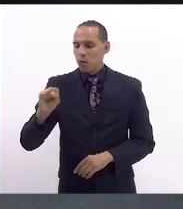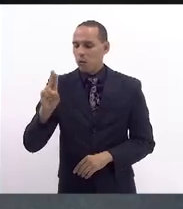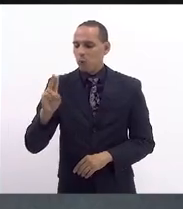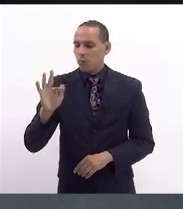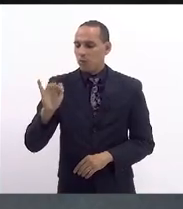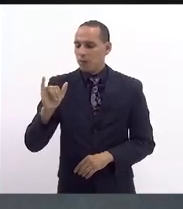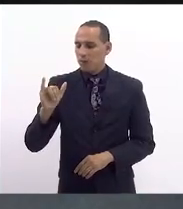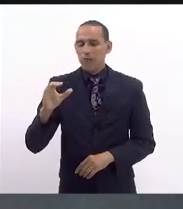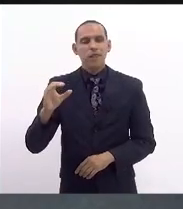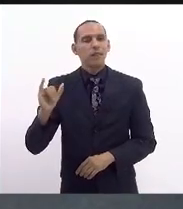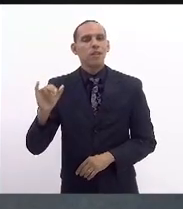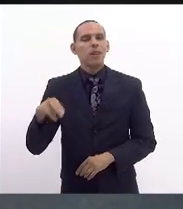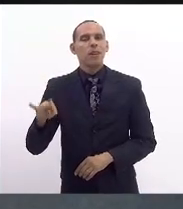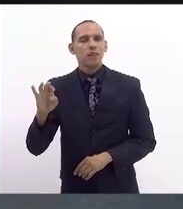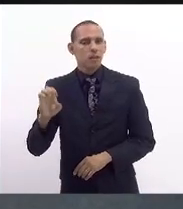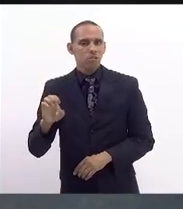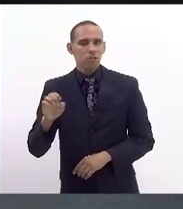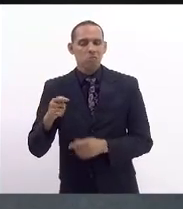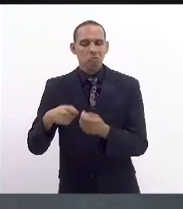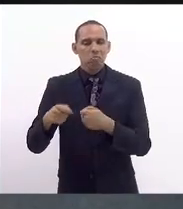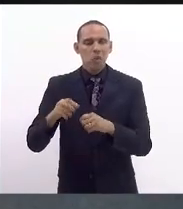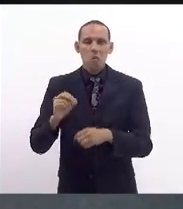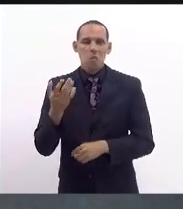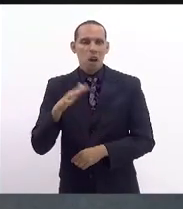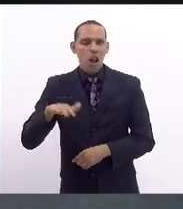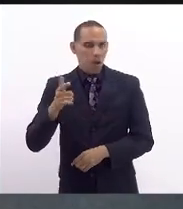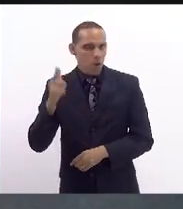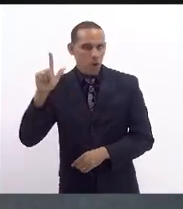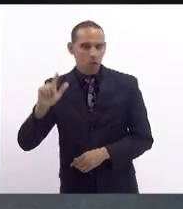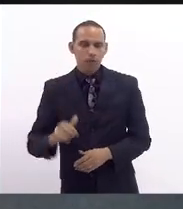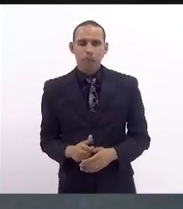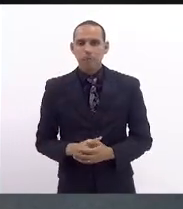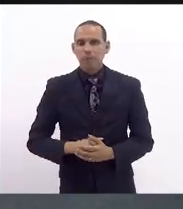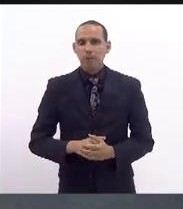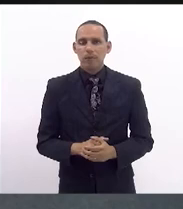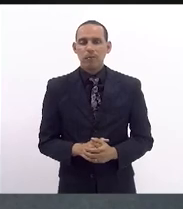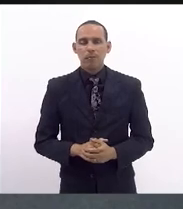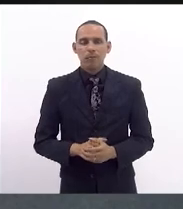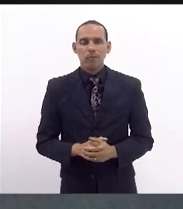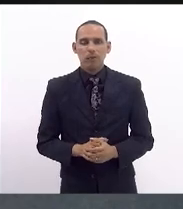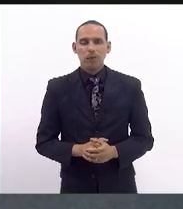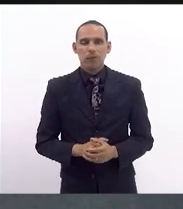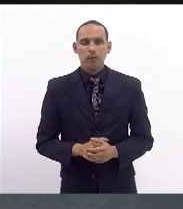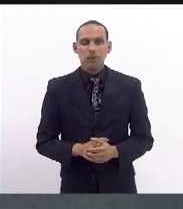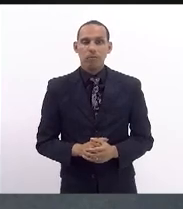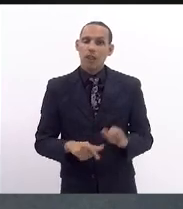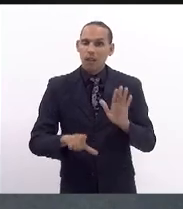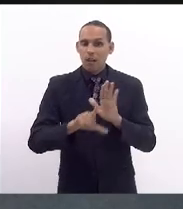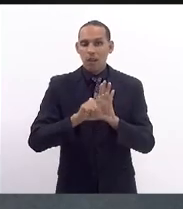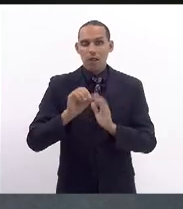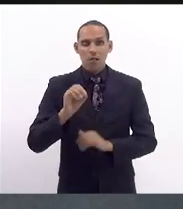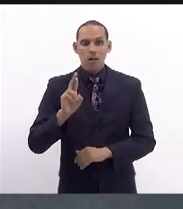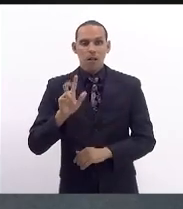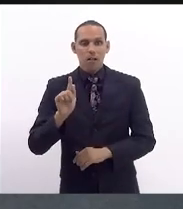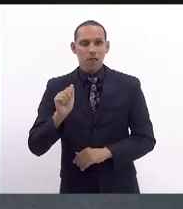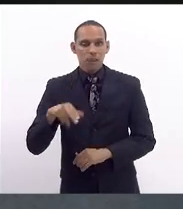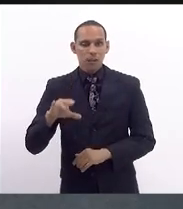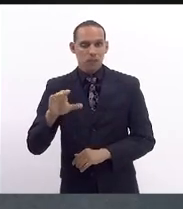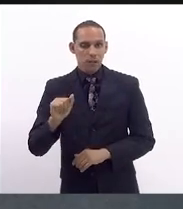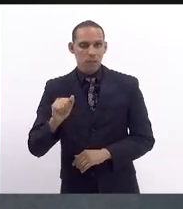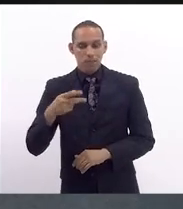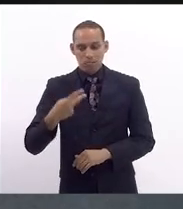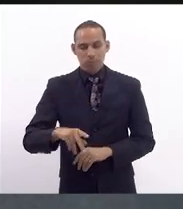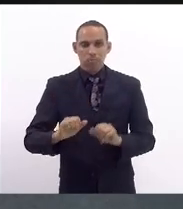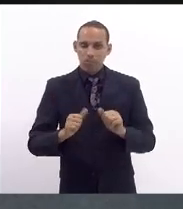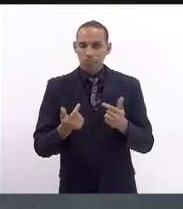econômicos e qualquer em outra área e a lei orgânica que vem aqui para sua